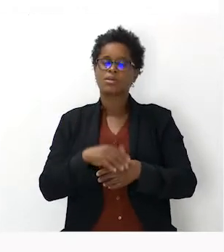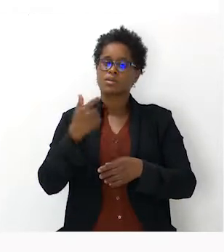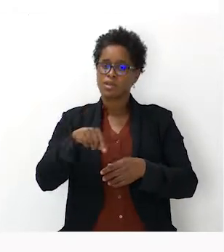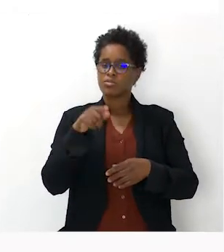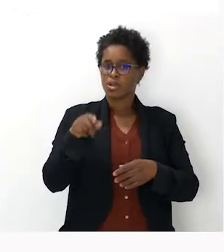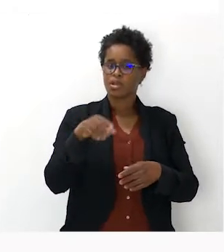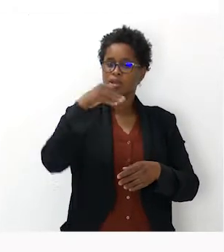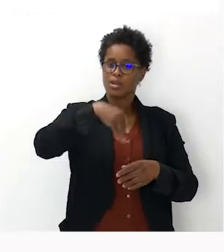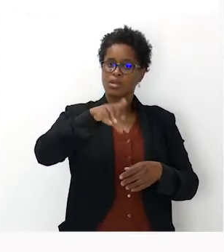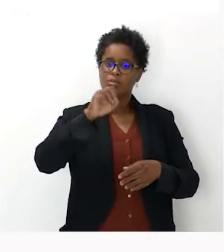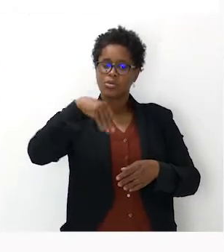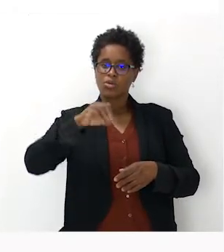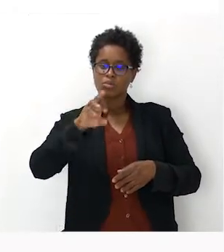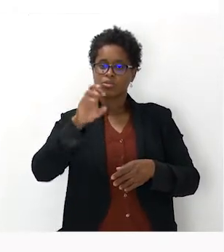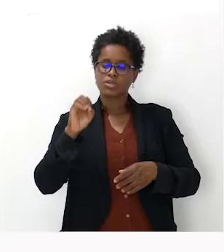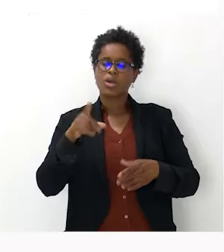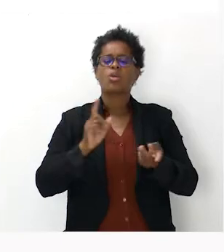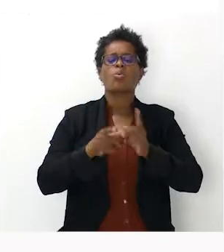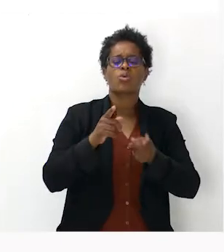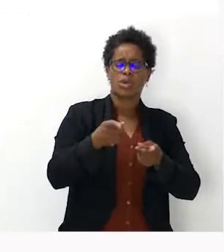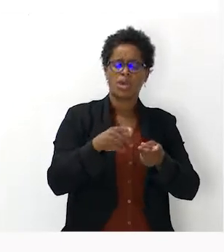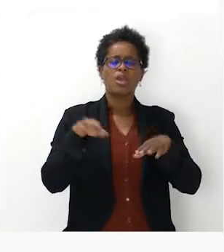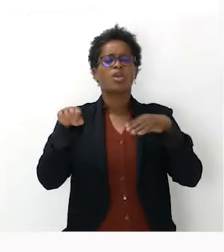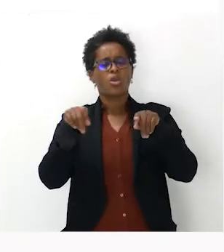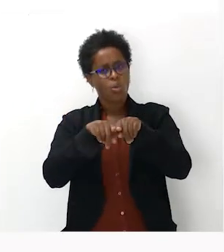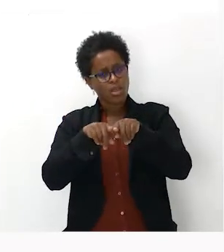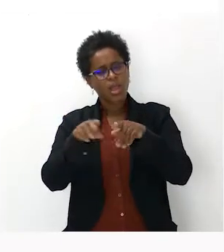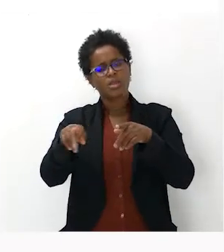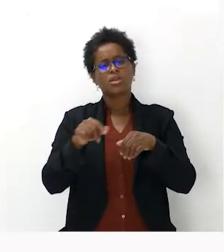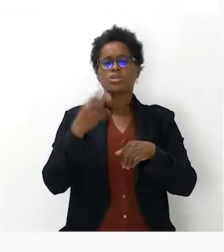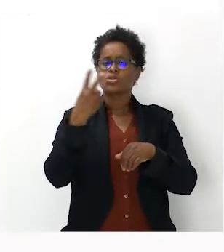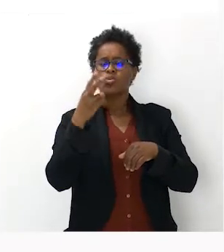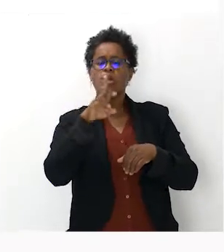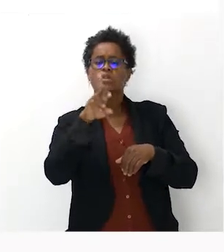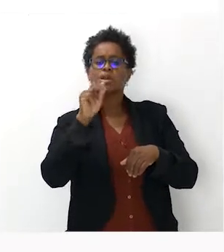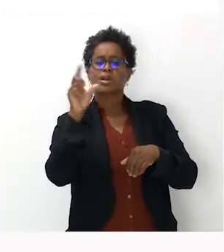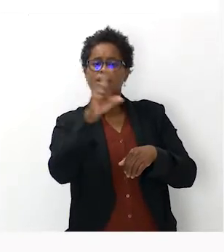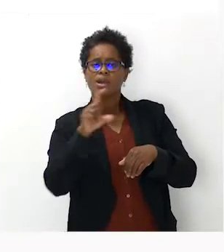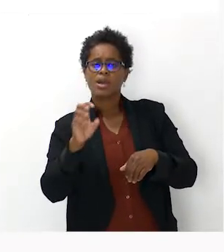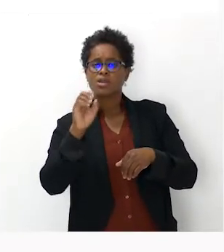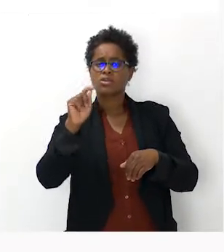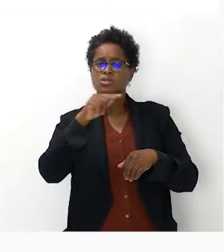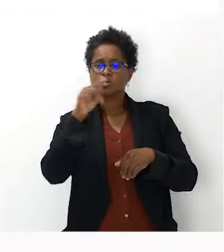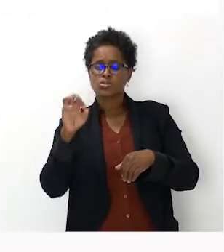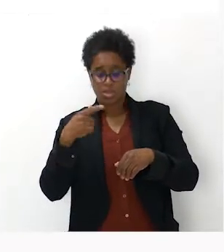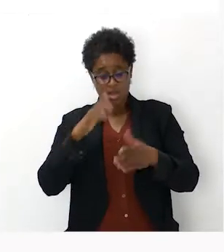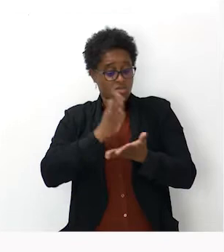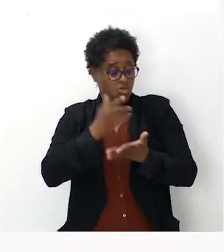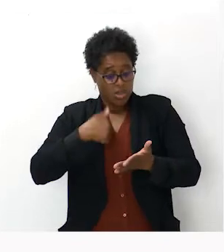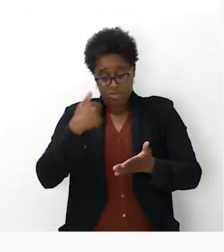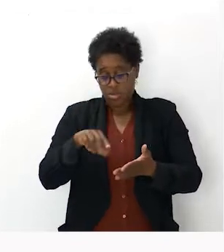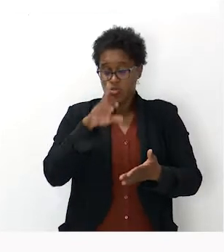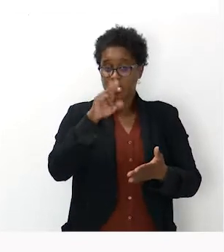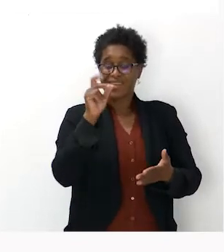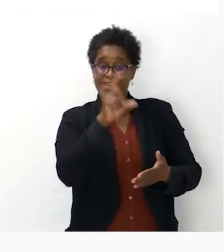ali proporção. O que é isso de proporção? Proporção é uma igualdade entre duas razões. Basta eu ter uma razão